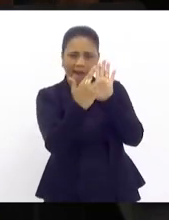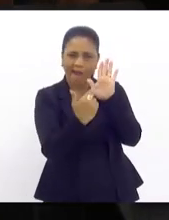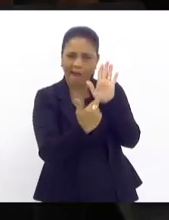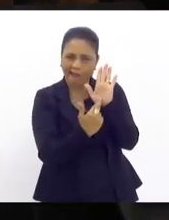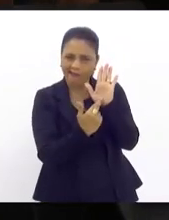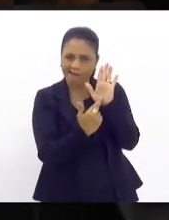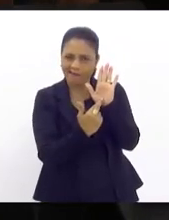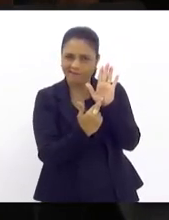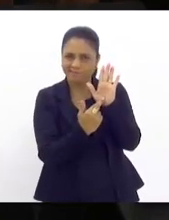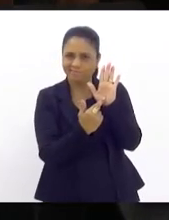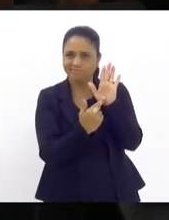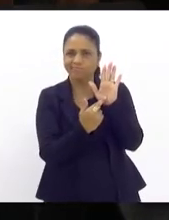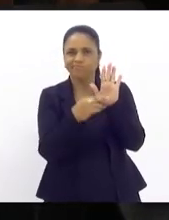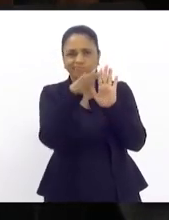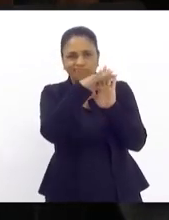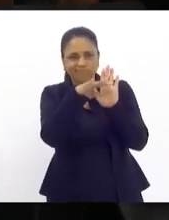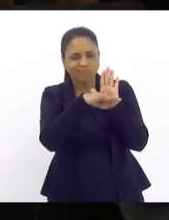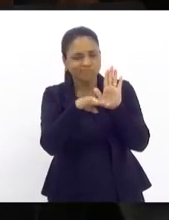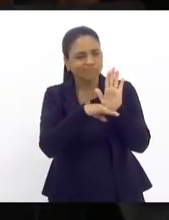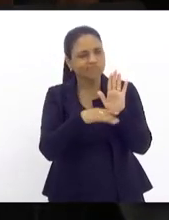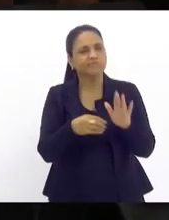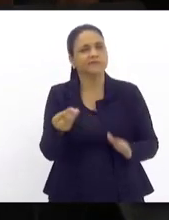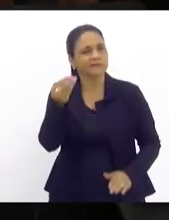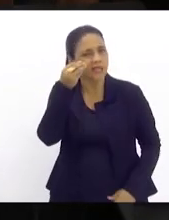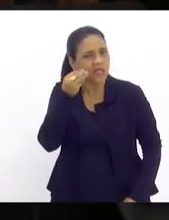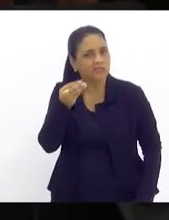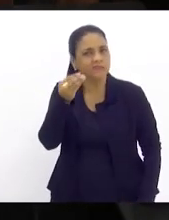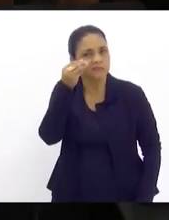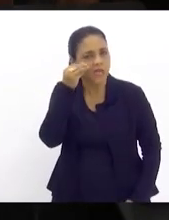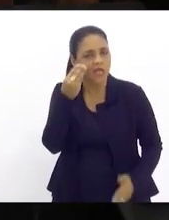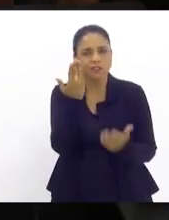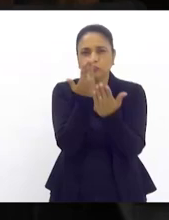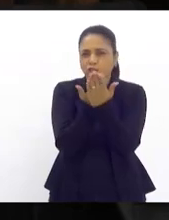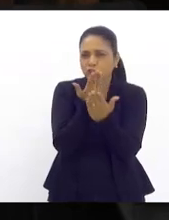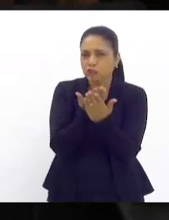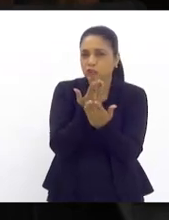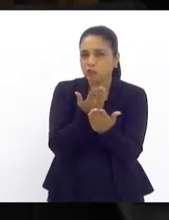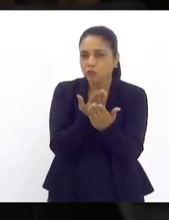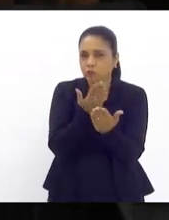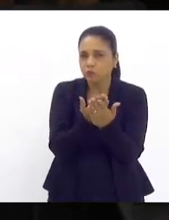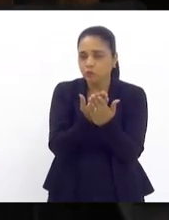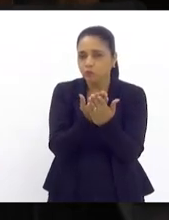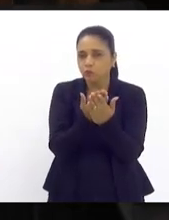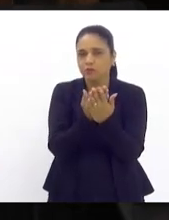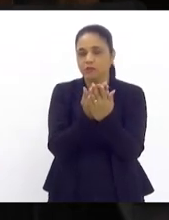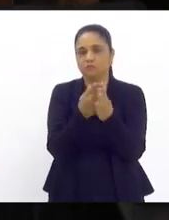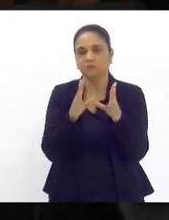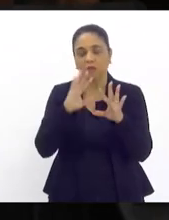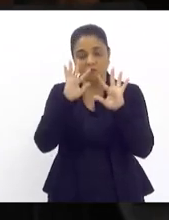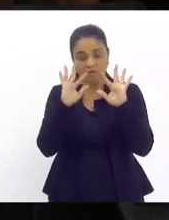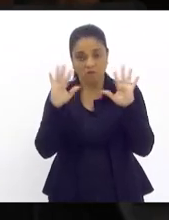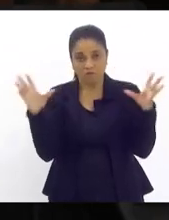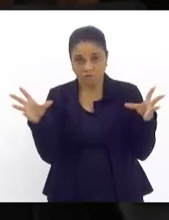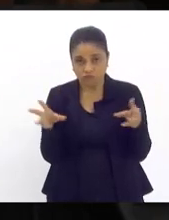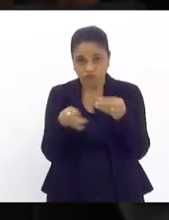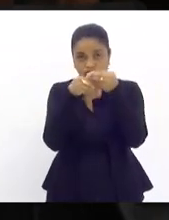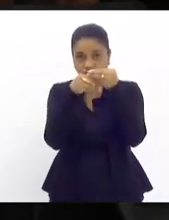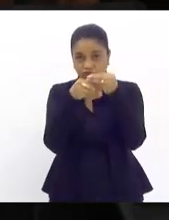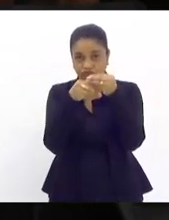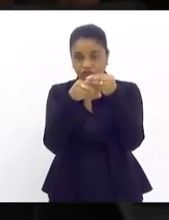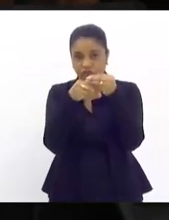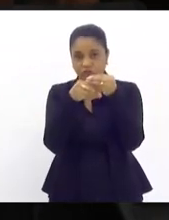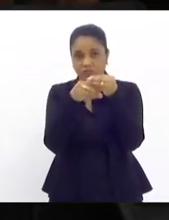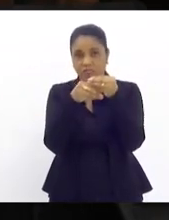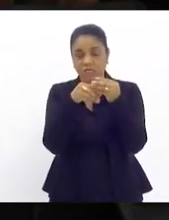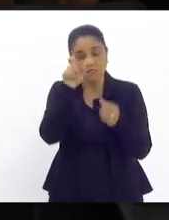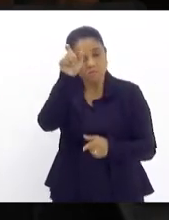fizeram muitos testes, muitos estudos, e concluíram que o ser humano, sem nenhuma